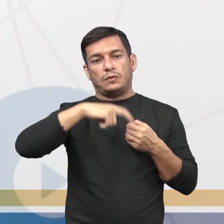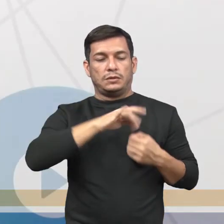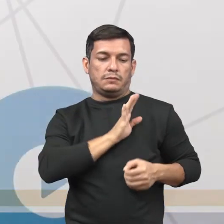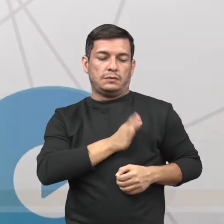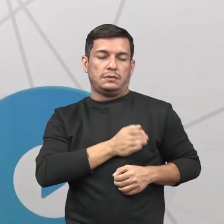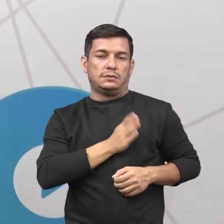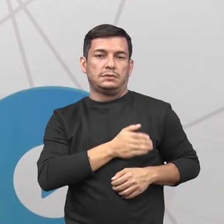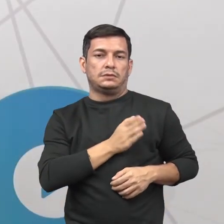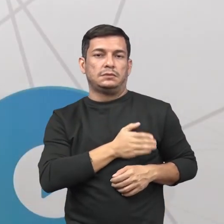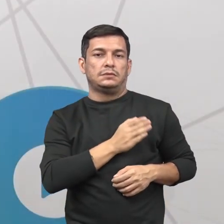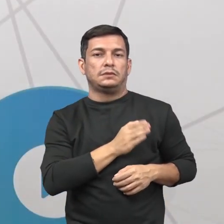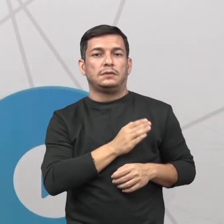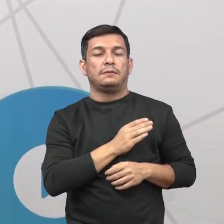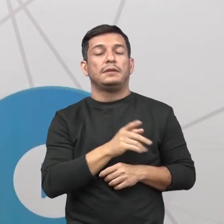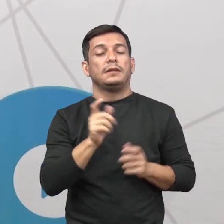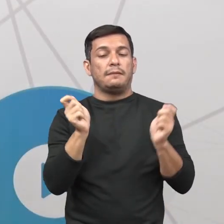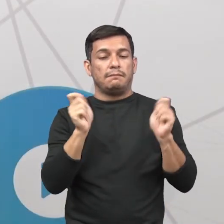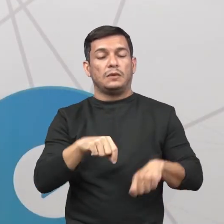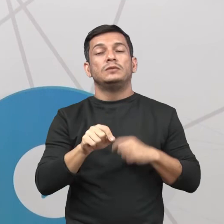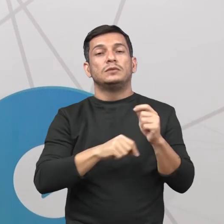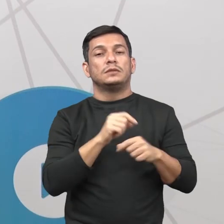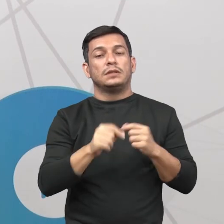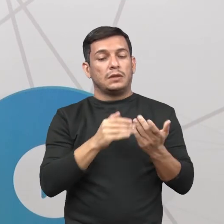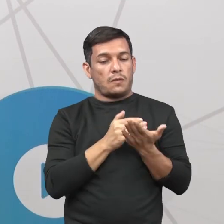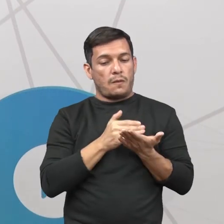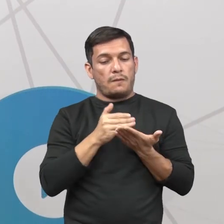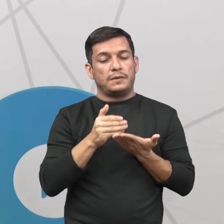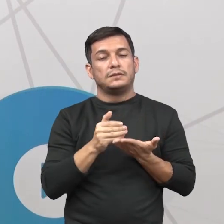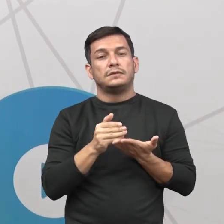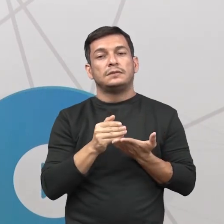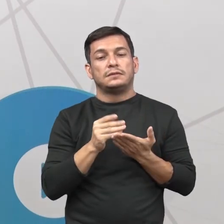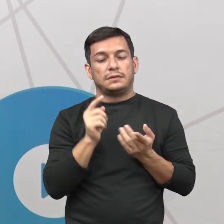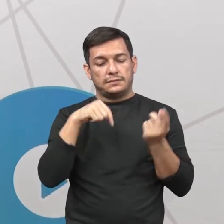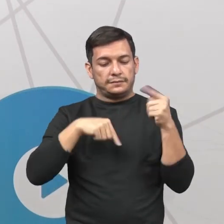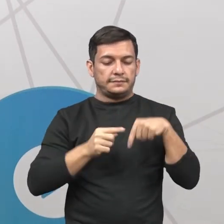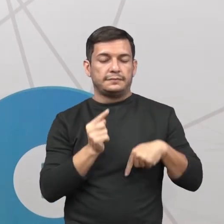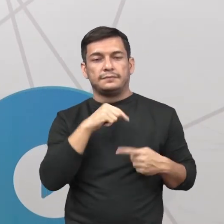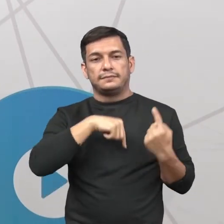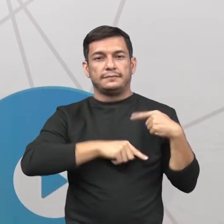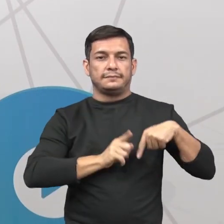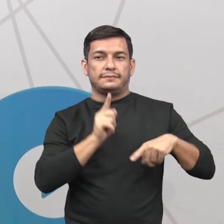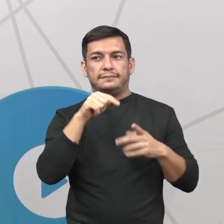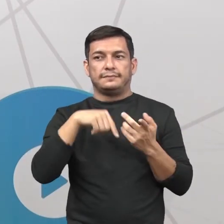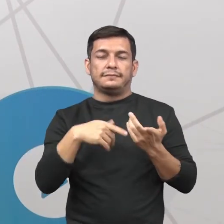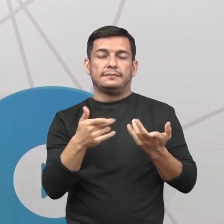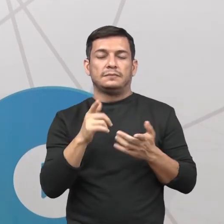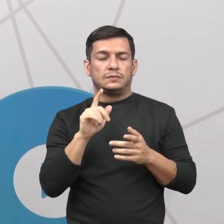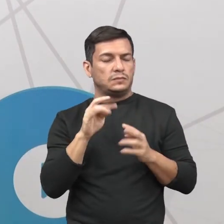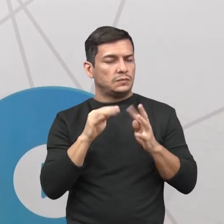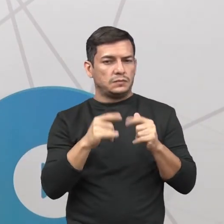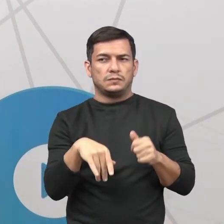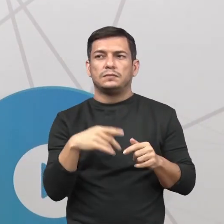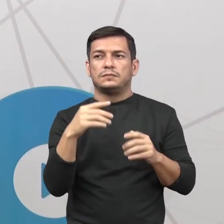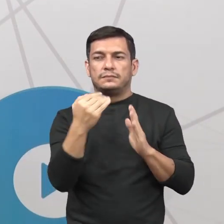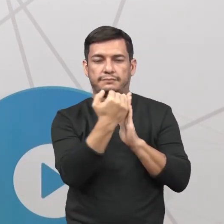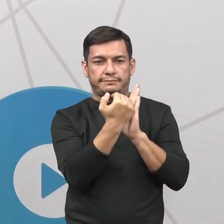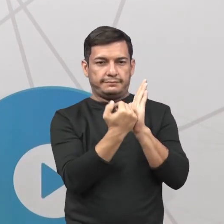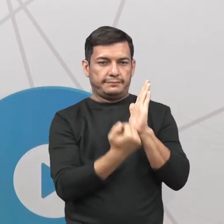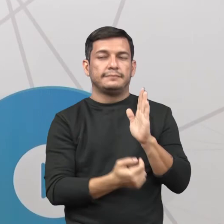é aquela que retorna ao coração para que ele possa recomeçar a pequena